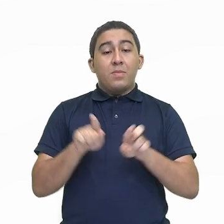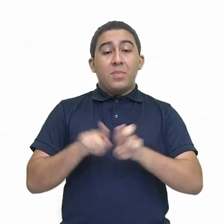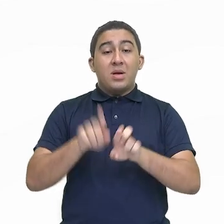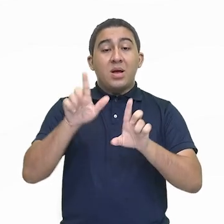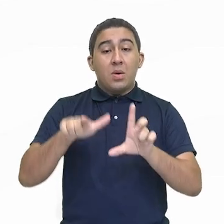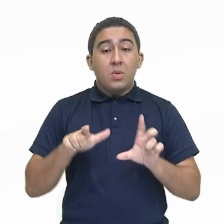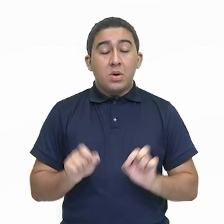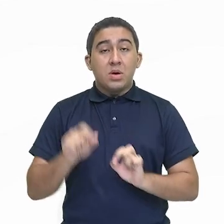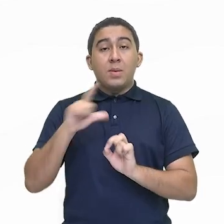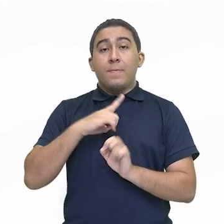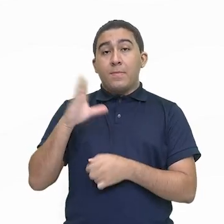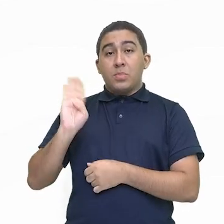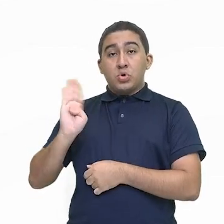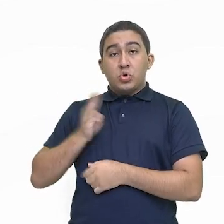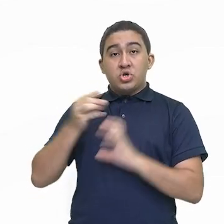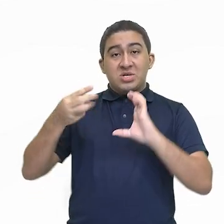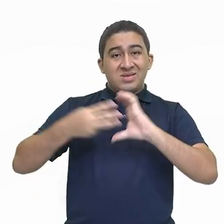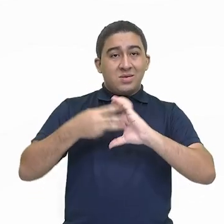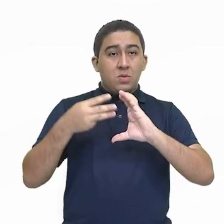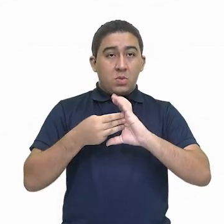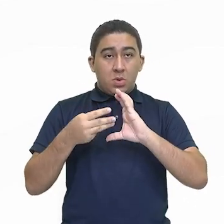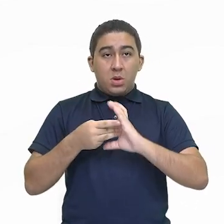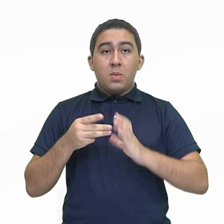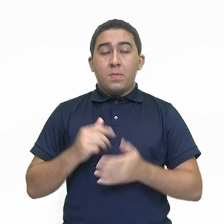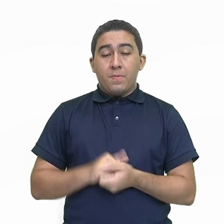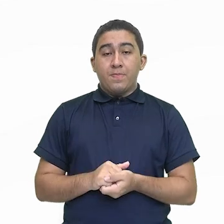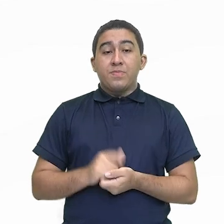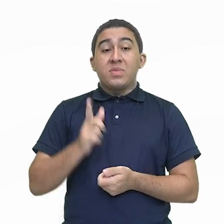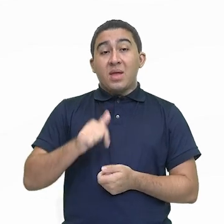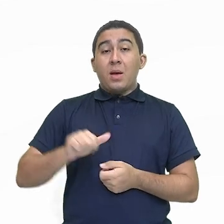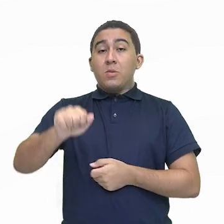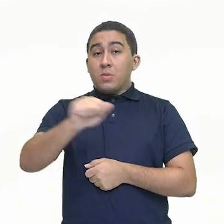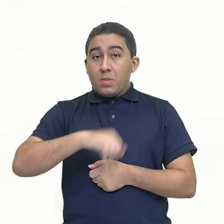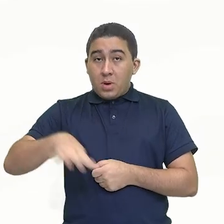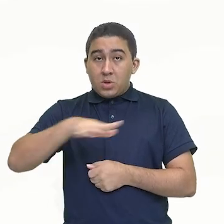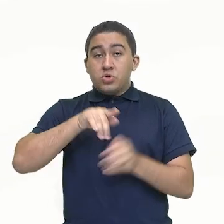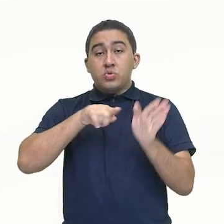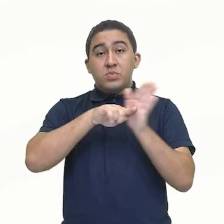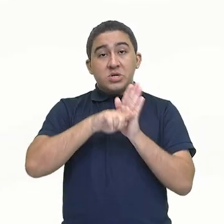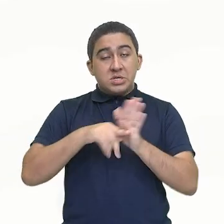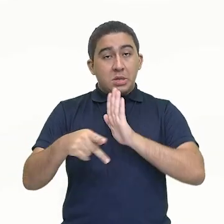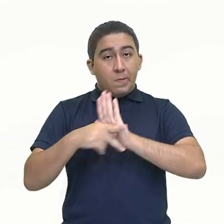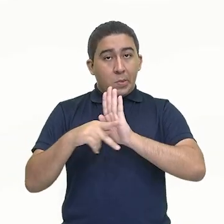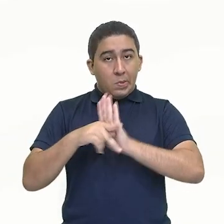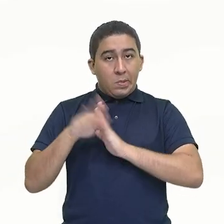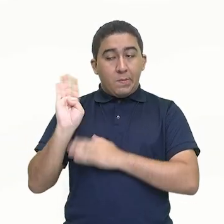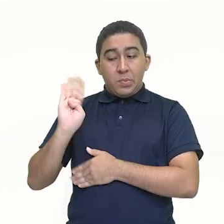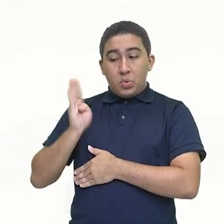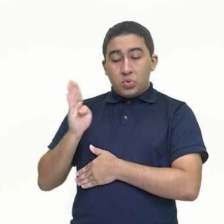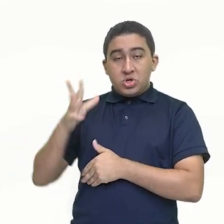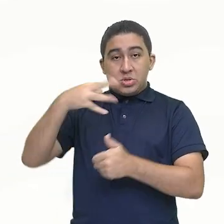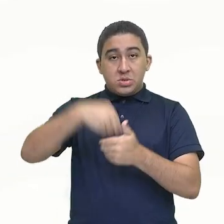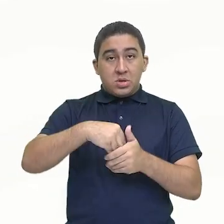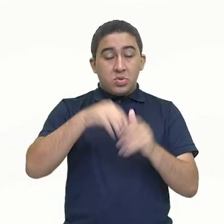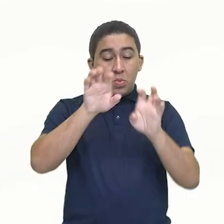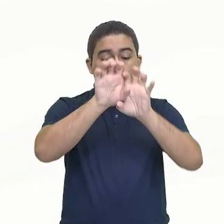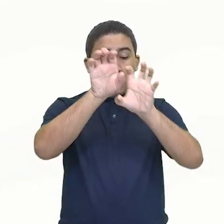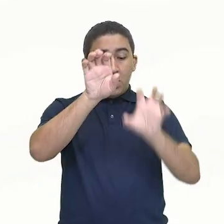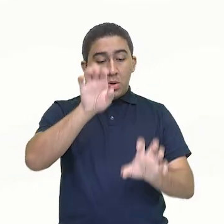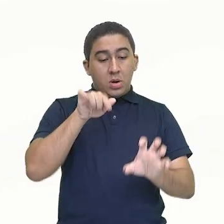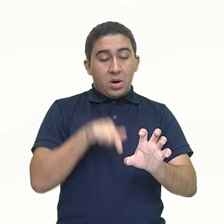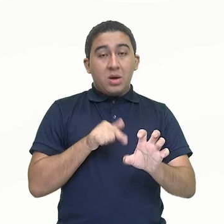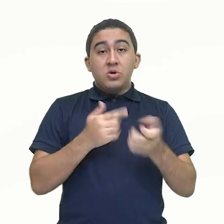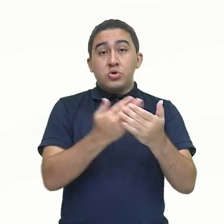biologia celular. Ela é um ramo, da biologia, que